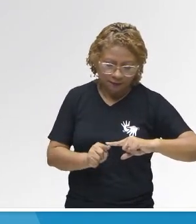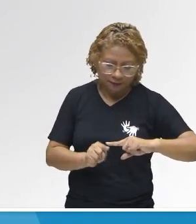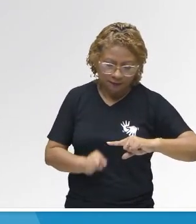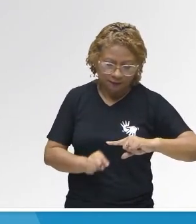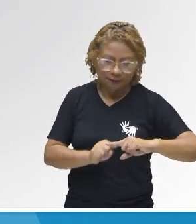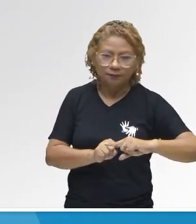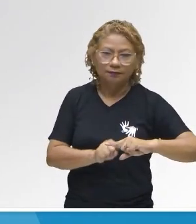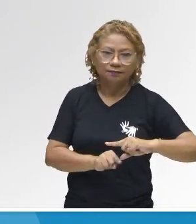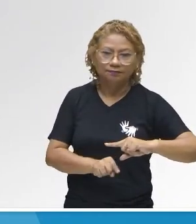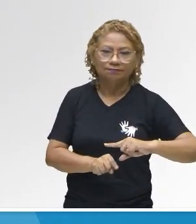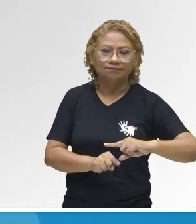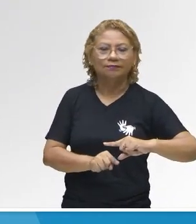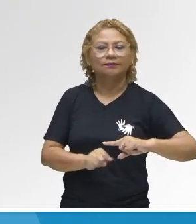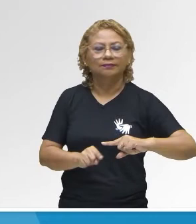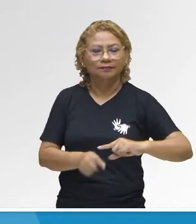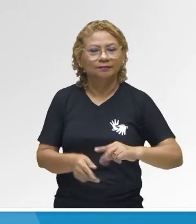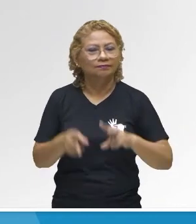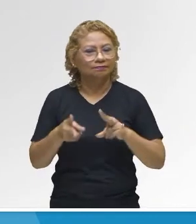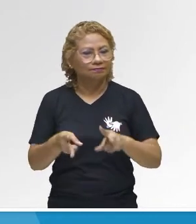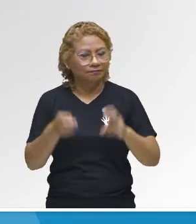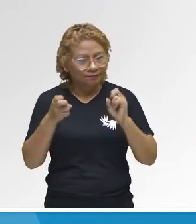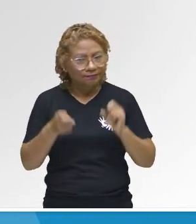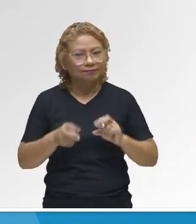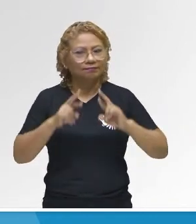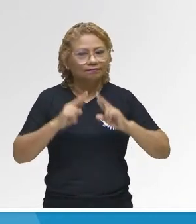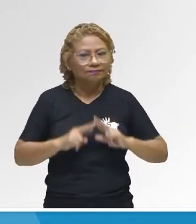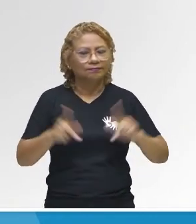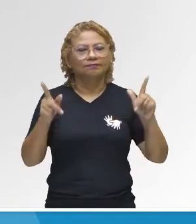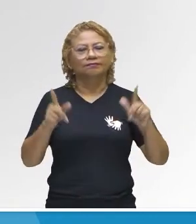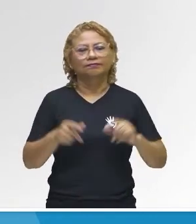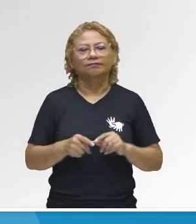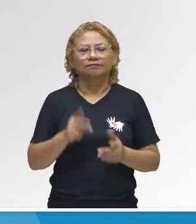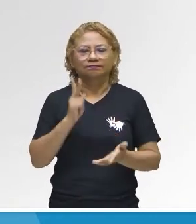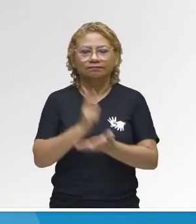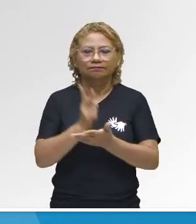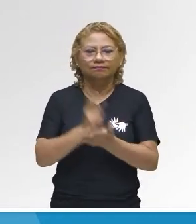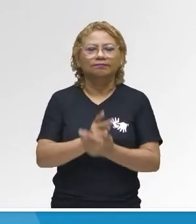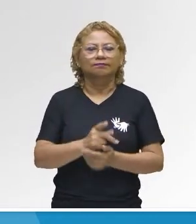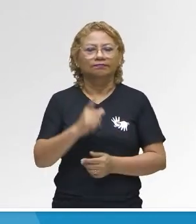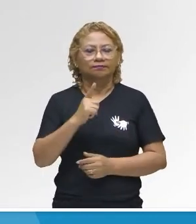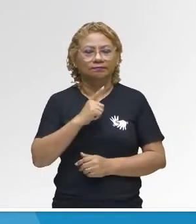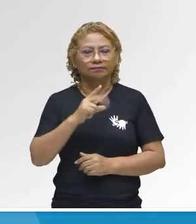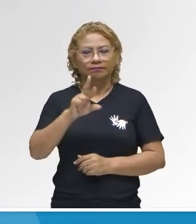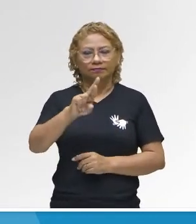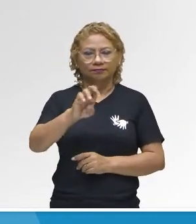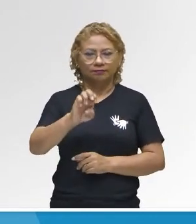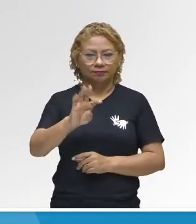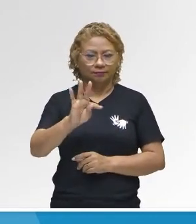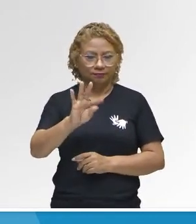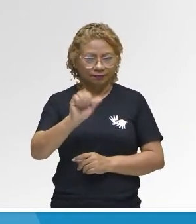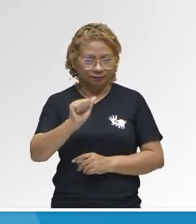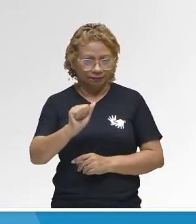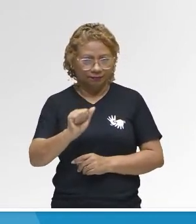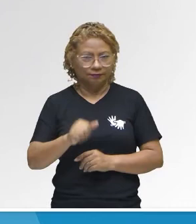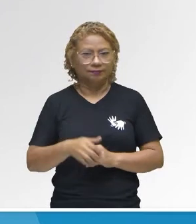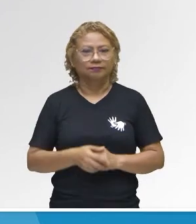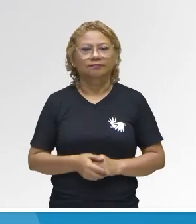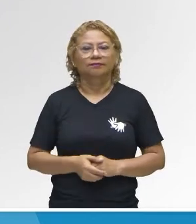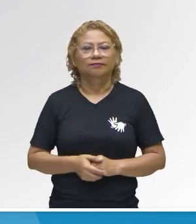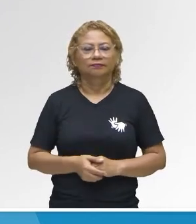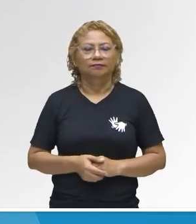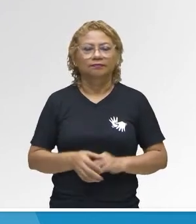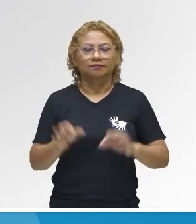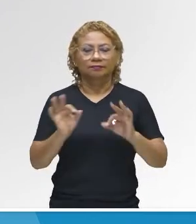que está sendo observado é uma reta. Então, toda vez que eu tiver essa reta e ela não estiver perpendicular, quando ela não